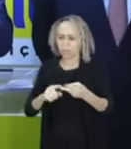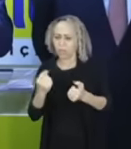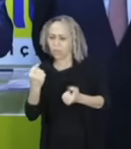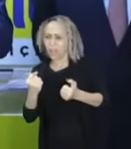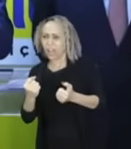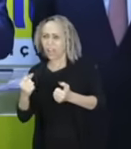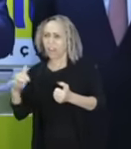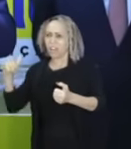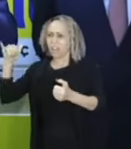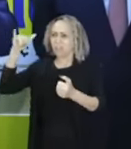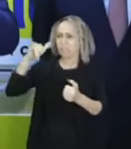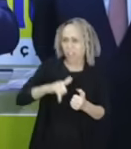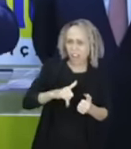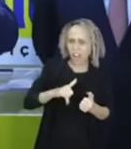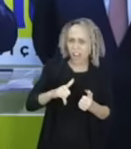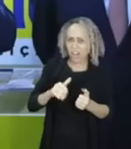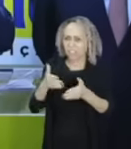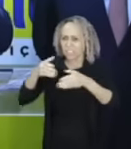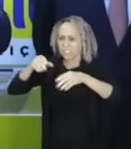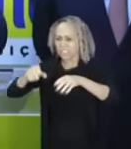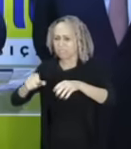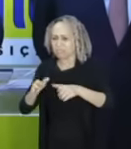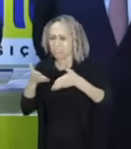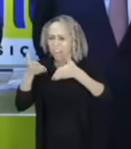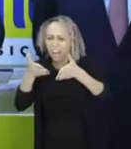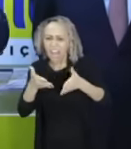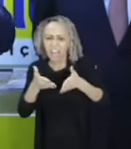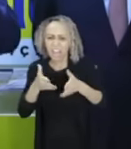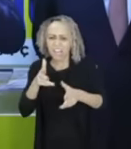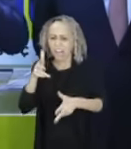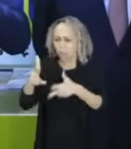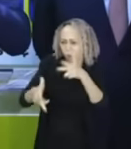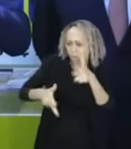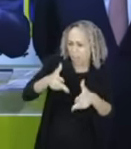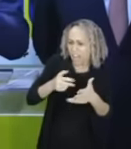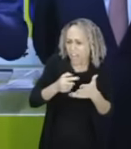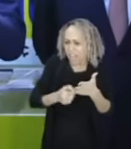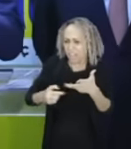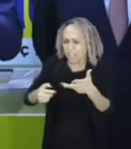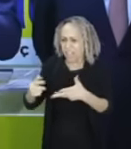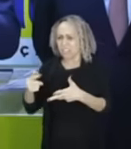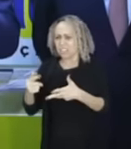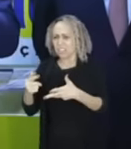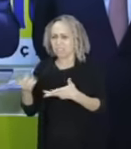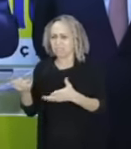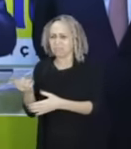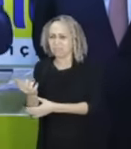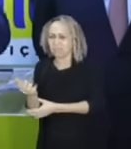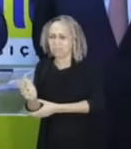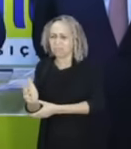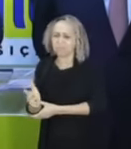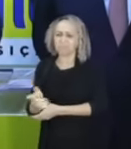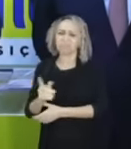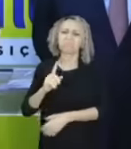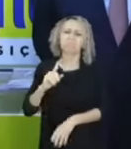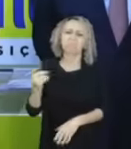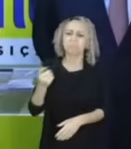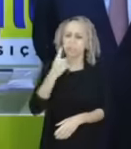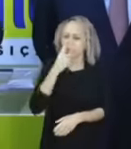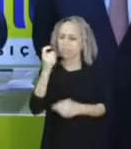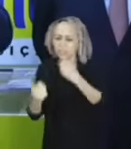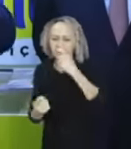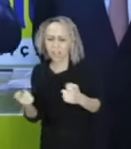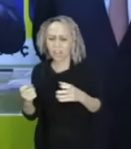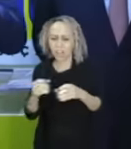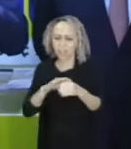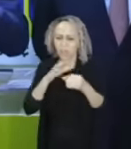do da lancha do trem né do boi o Lixão o